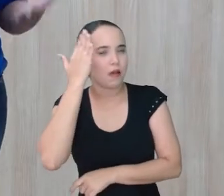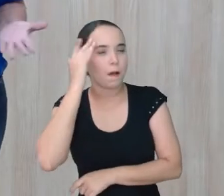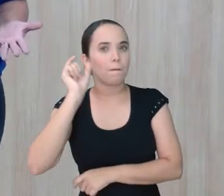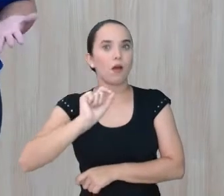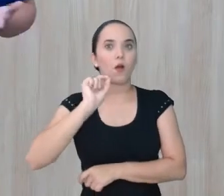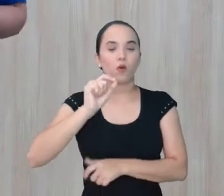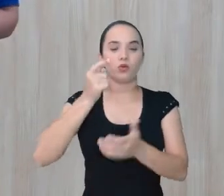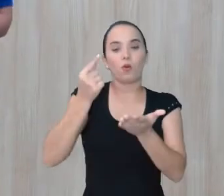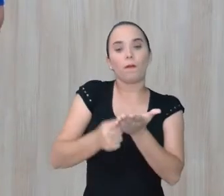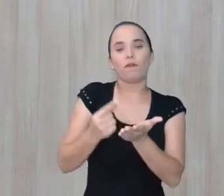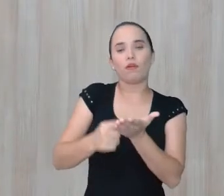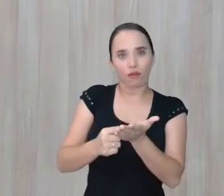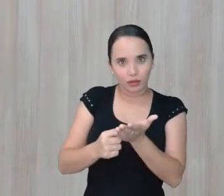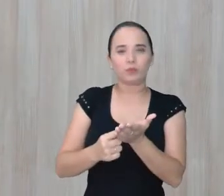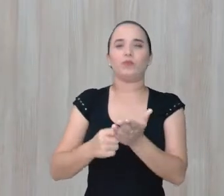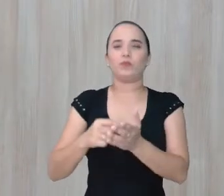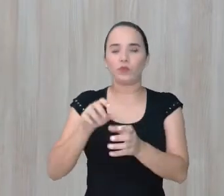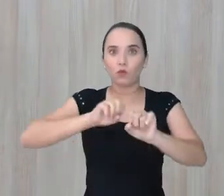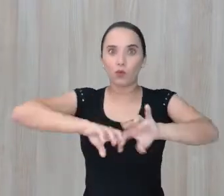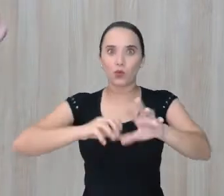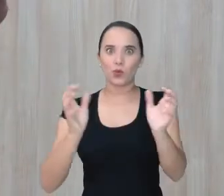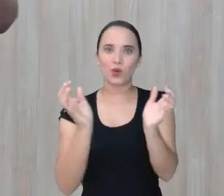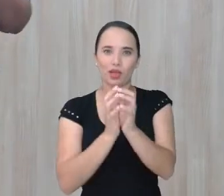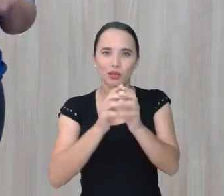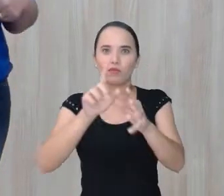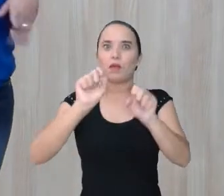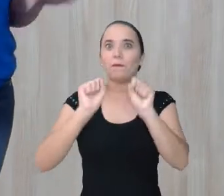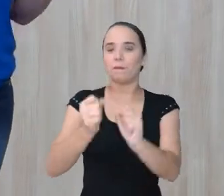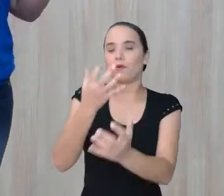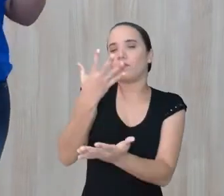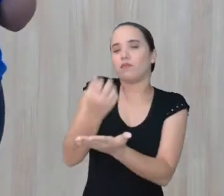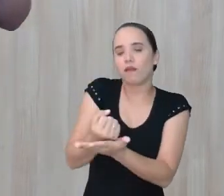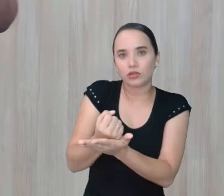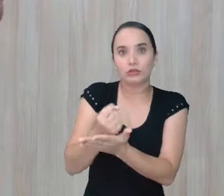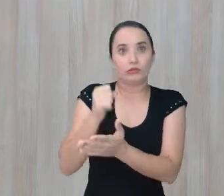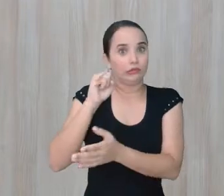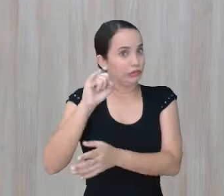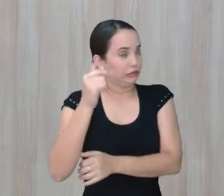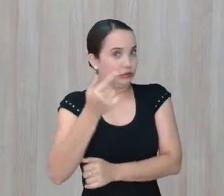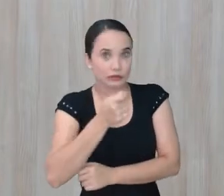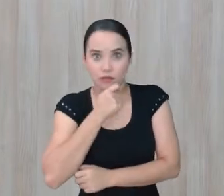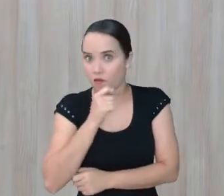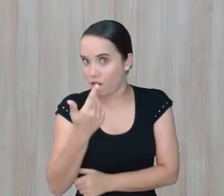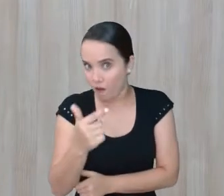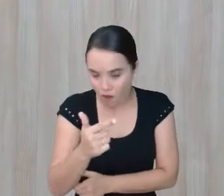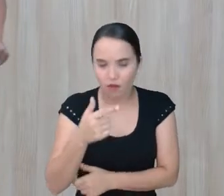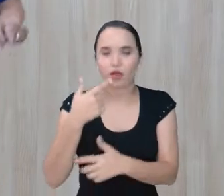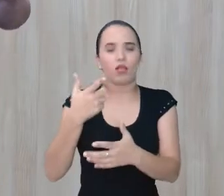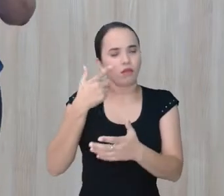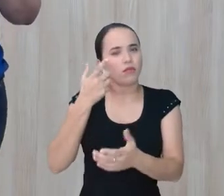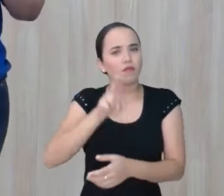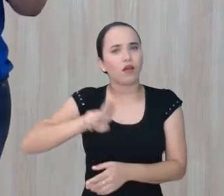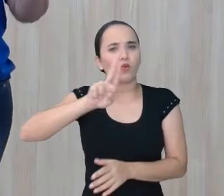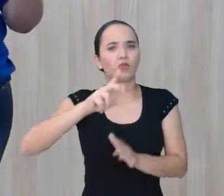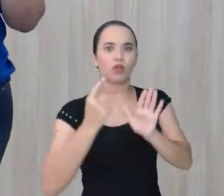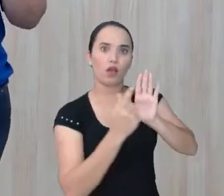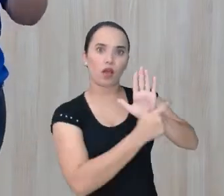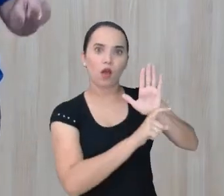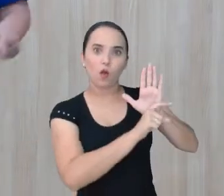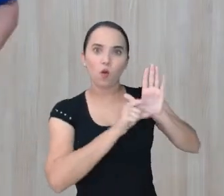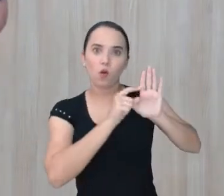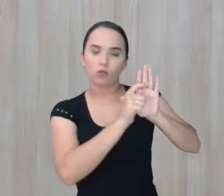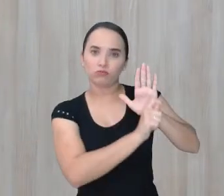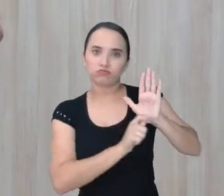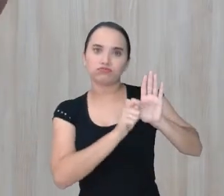nosso aplicativo, Educa Recife, que você pode baixar, se você não tiver, você pode baixar através do QR Code que Billy está